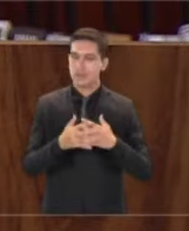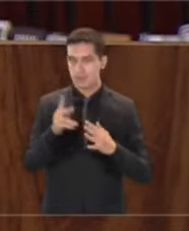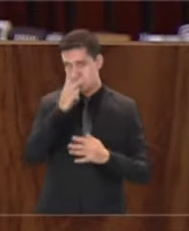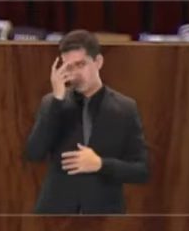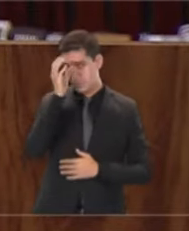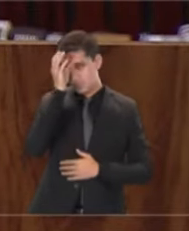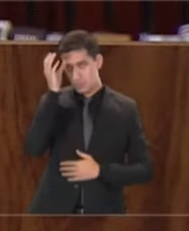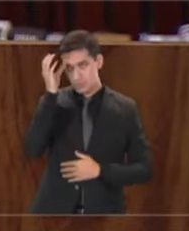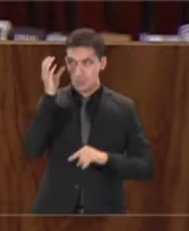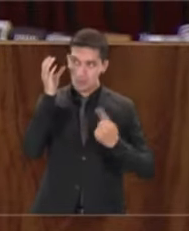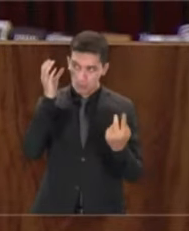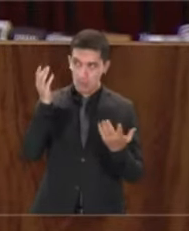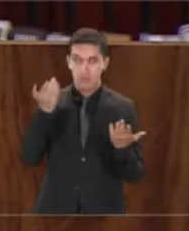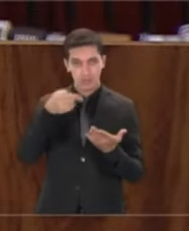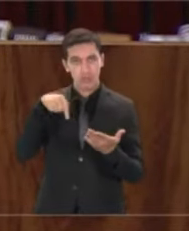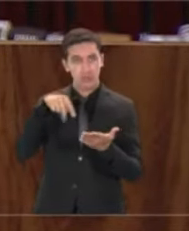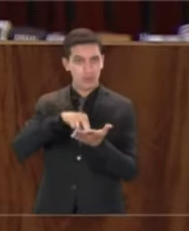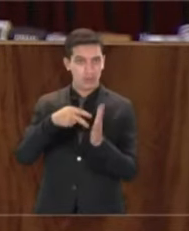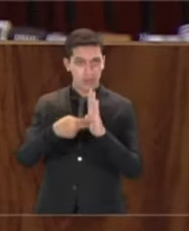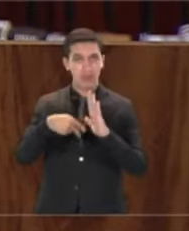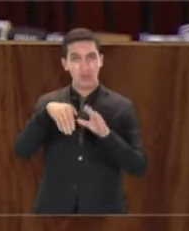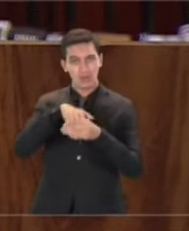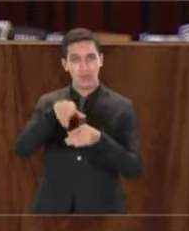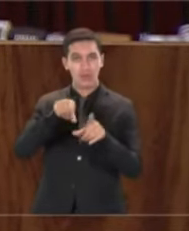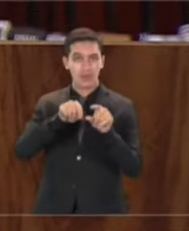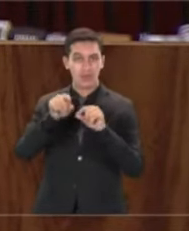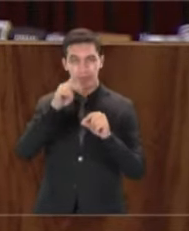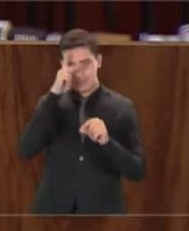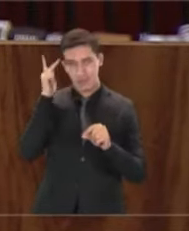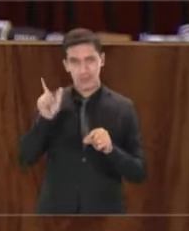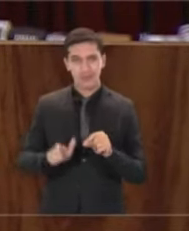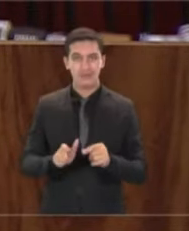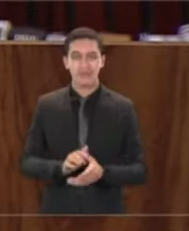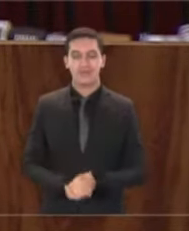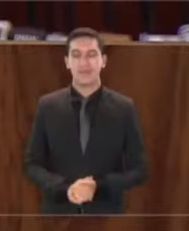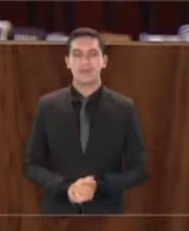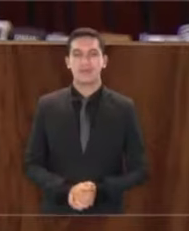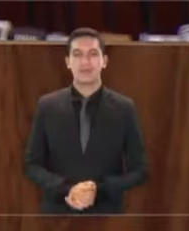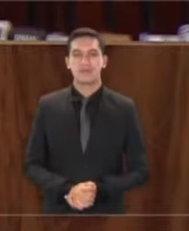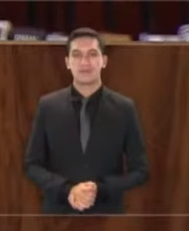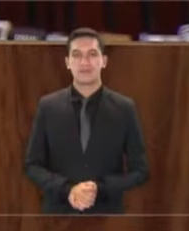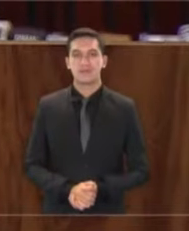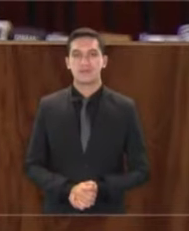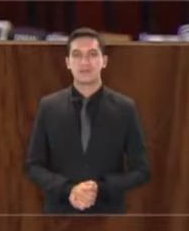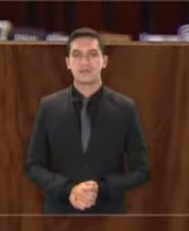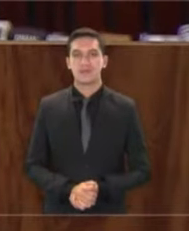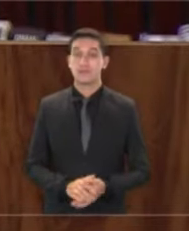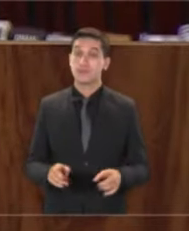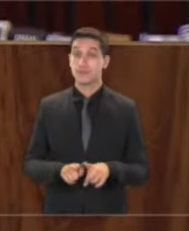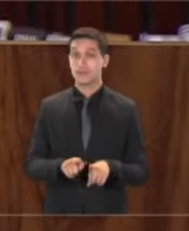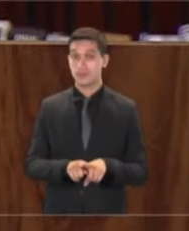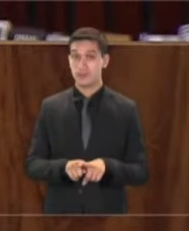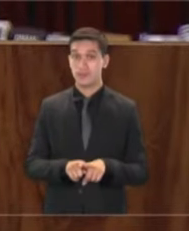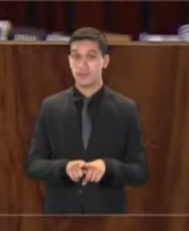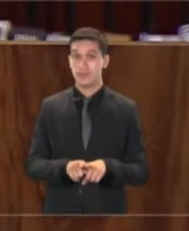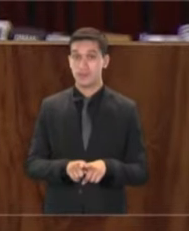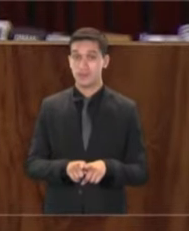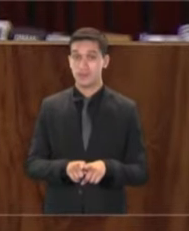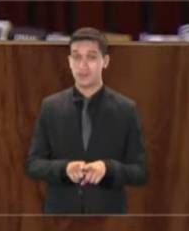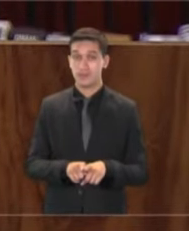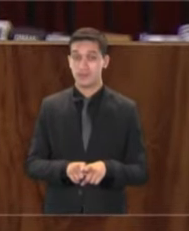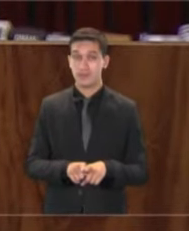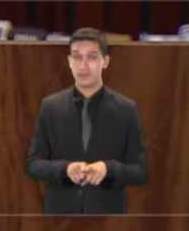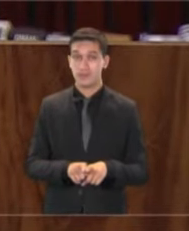eleitor, né? Tratando-se de dano moral e material presumidos. Por fim,